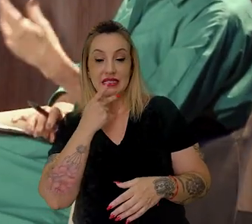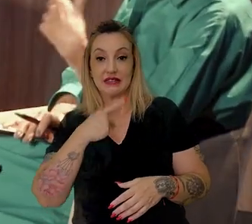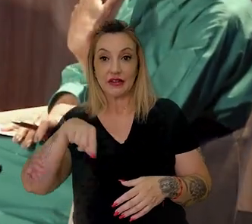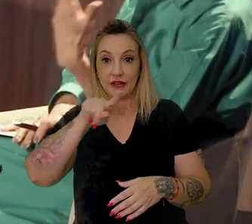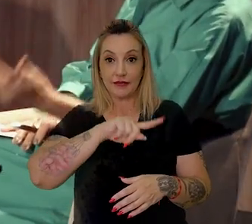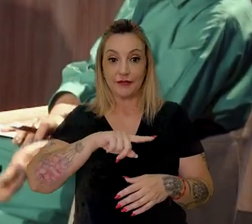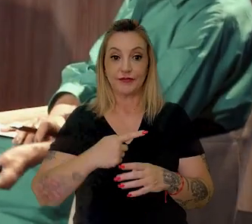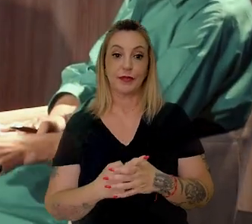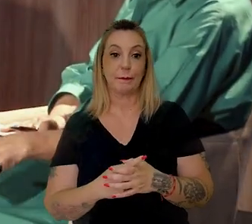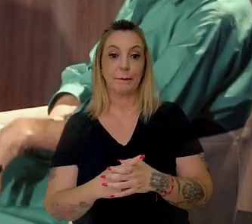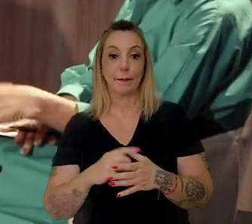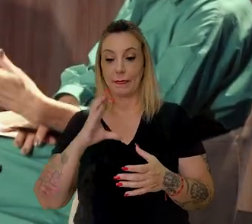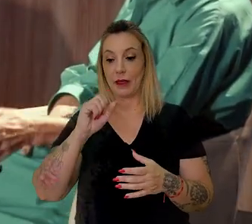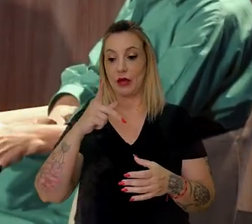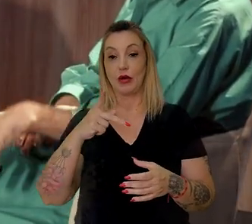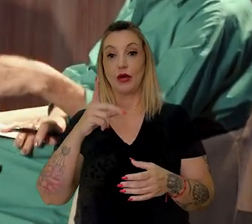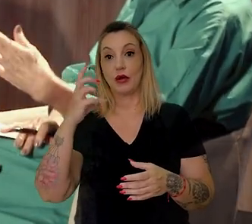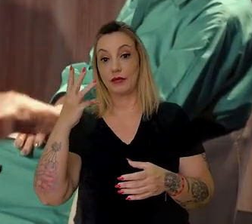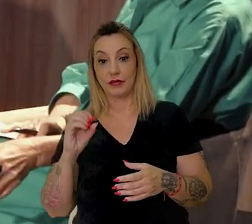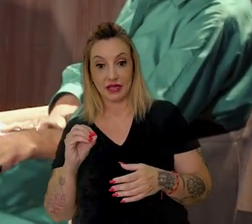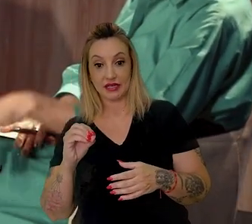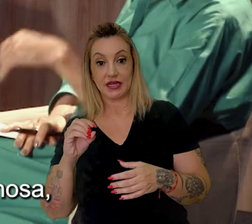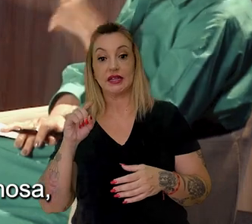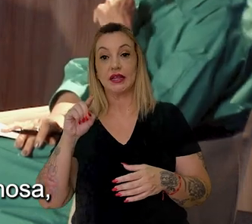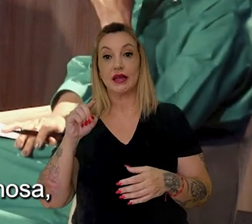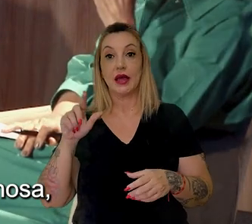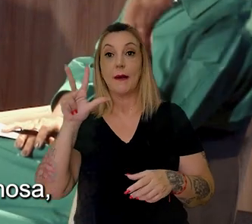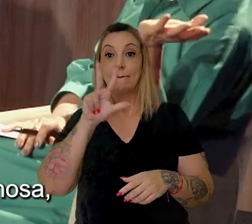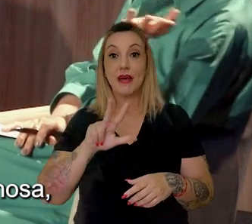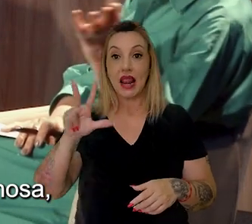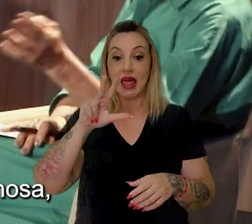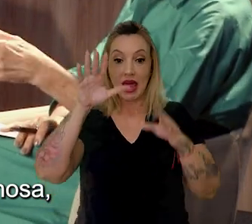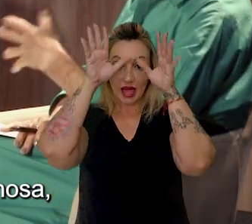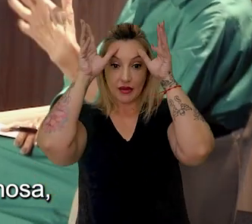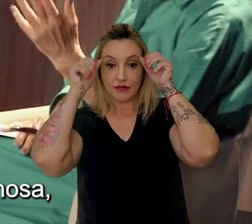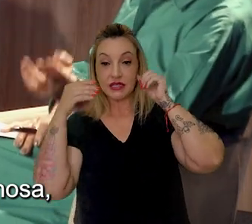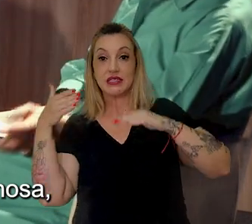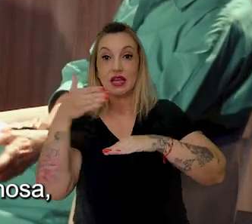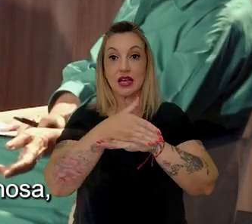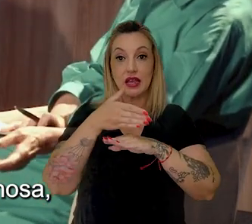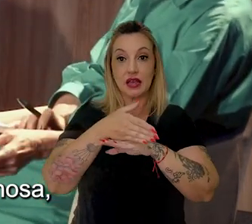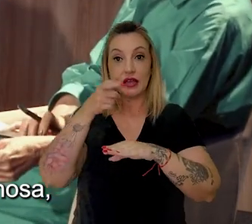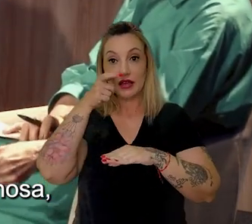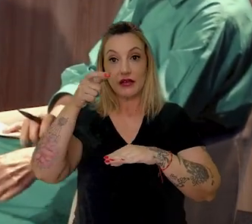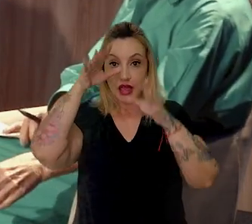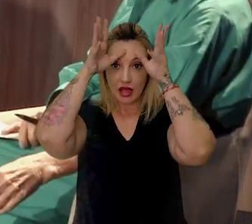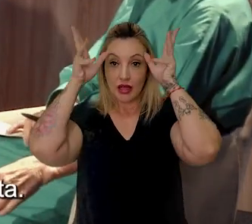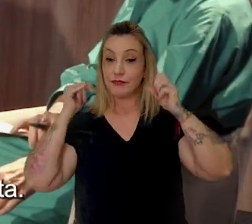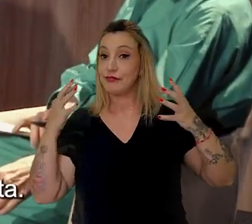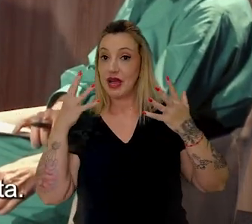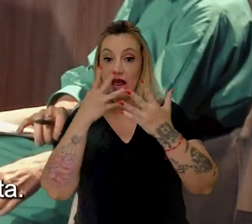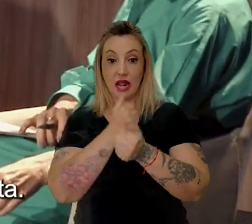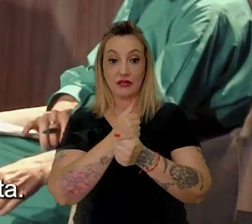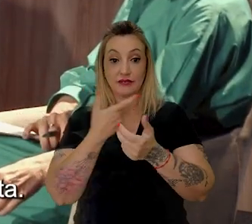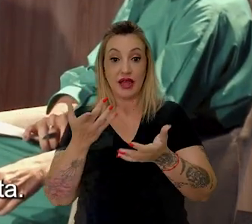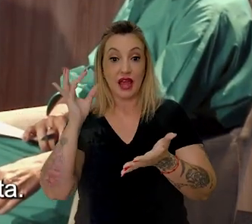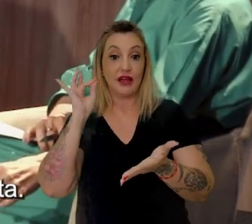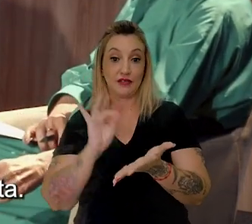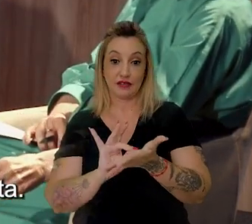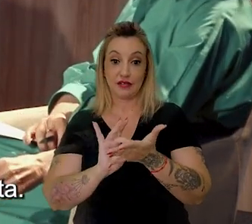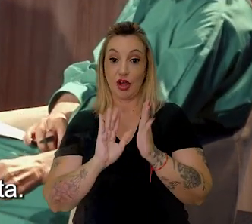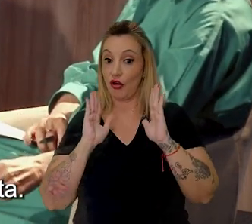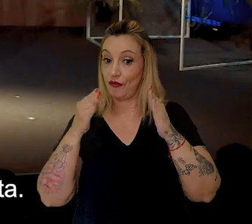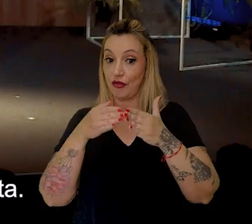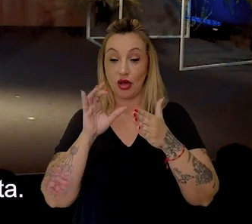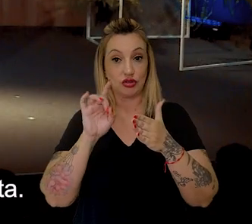isso para você a cop 30 tá aí tá em Belém tá na Amazônia todo mundo querendo vir para ver a Amazônia maravilhosa quando na verdade eu acho que o